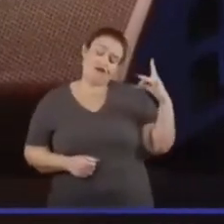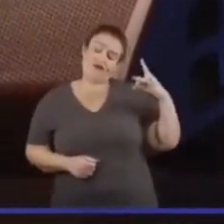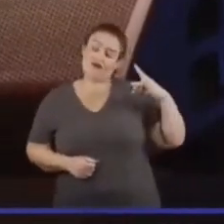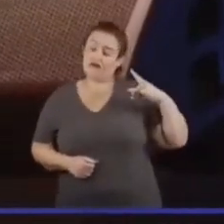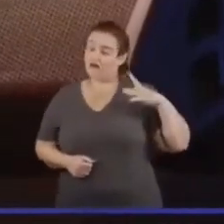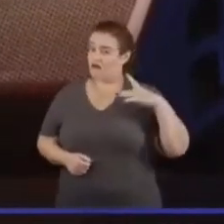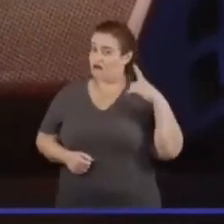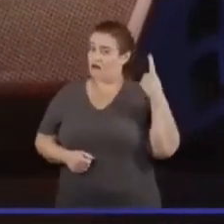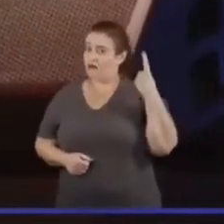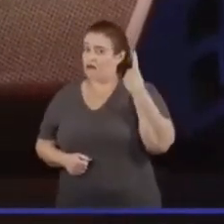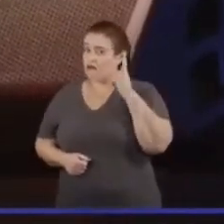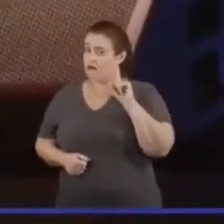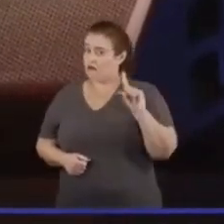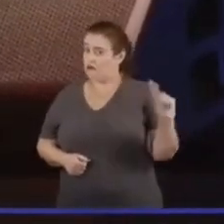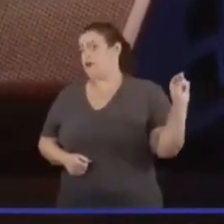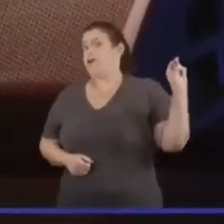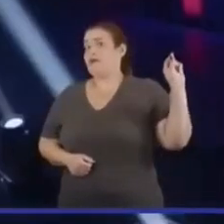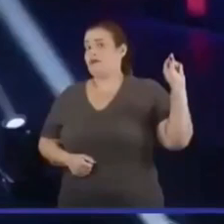foges de mim.